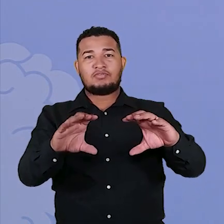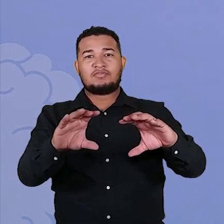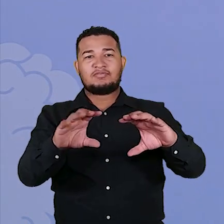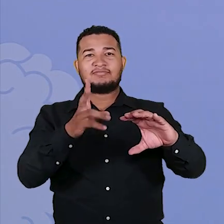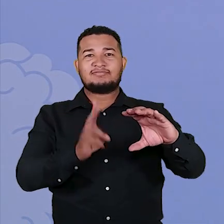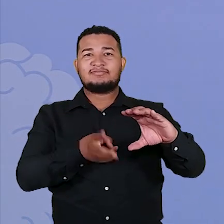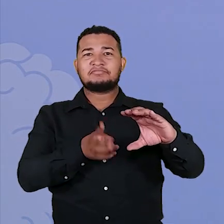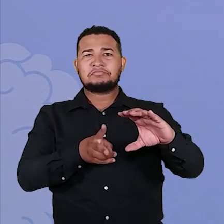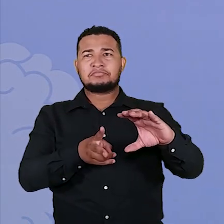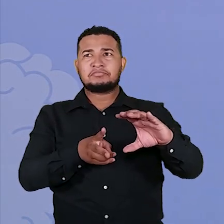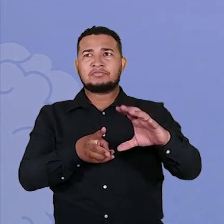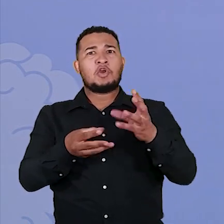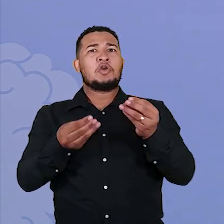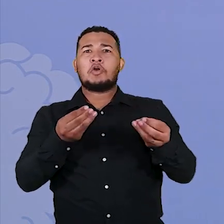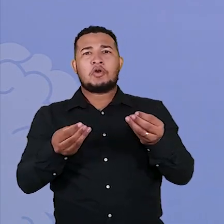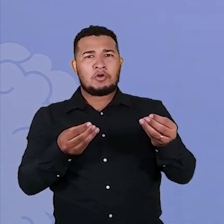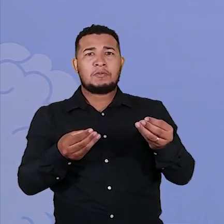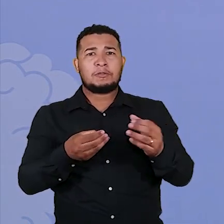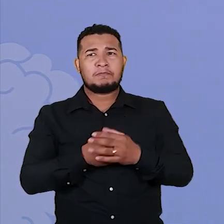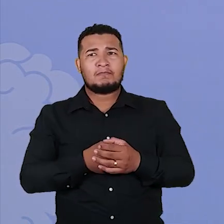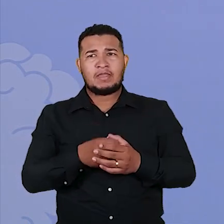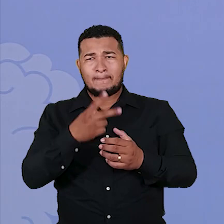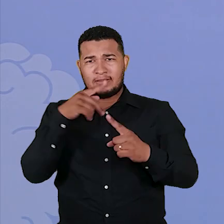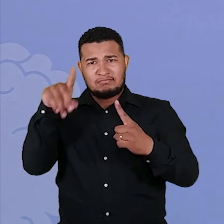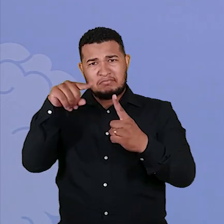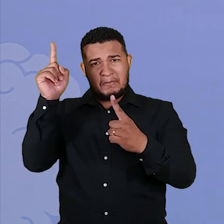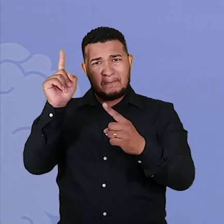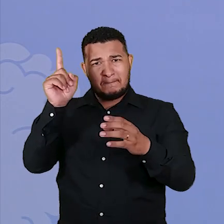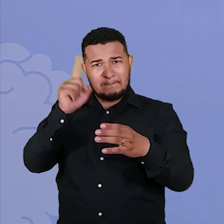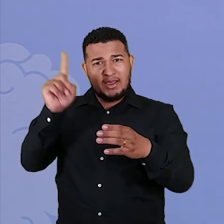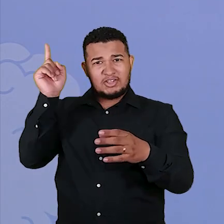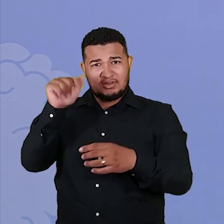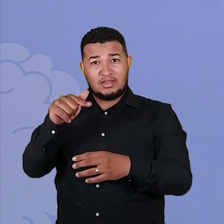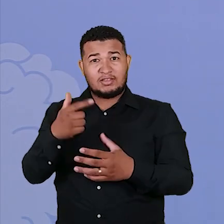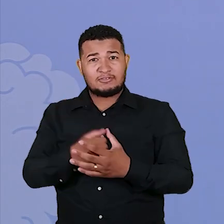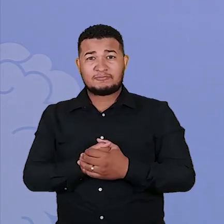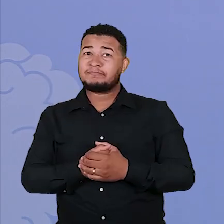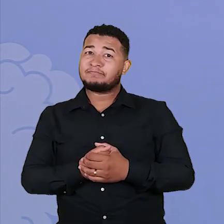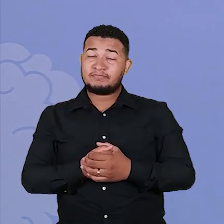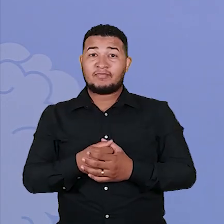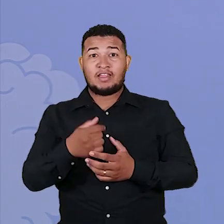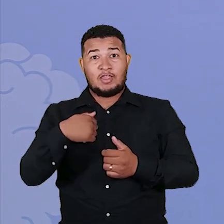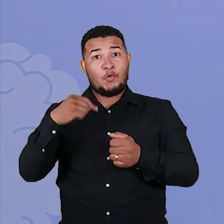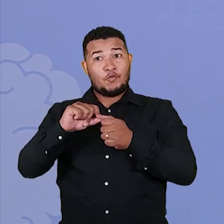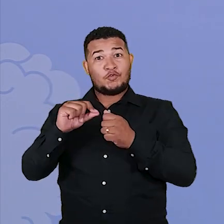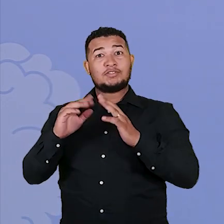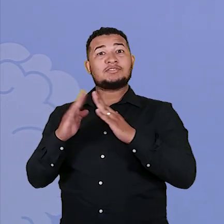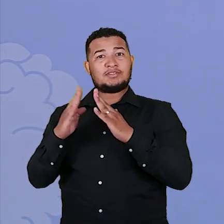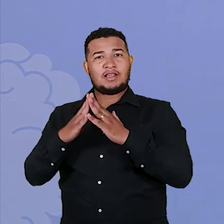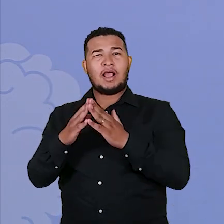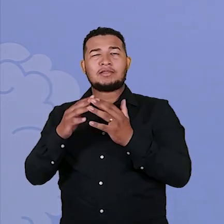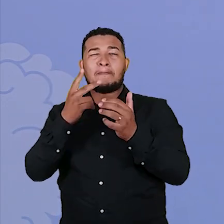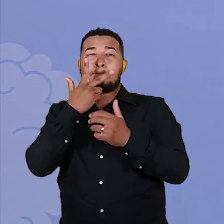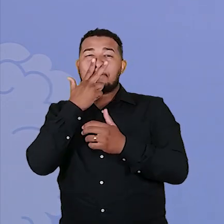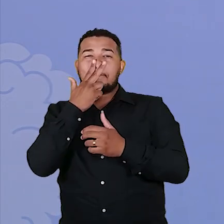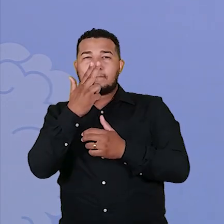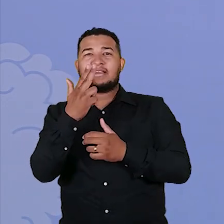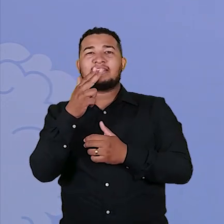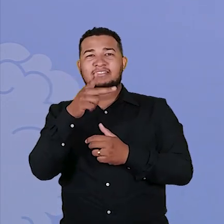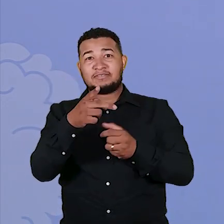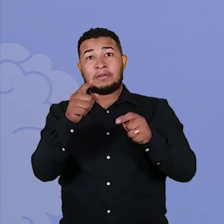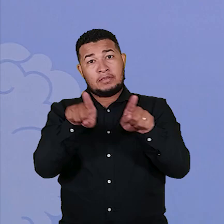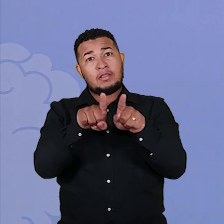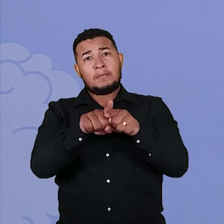caio os objetos não como assim isso realmente é mágica e eu fiz em casa uma